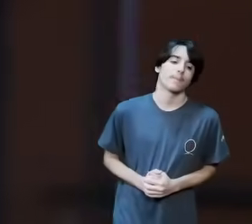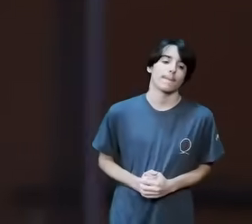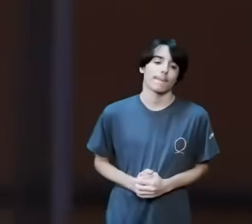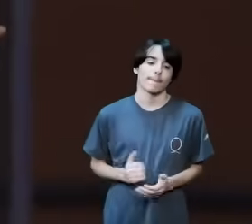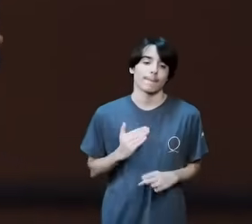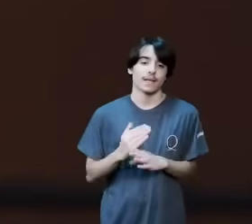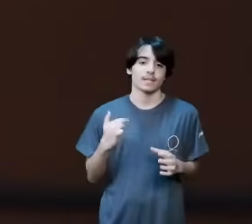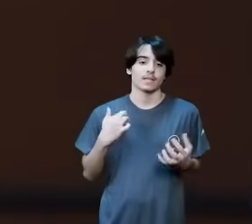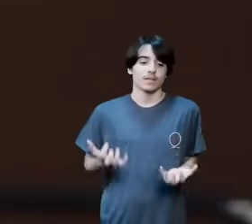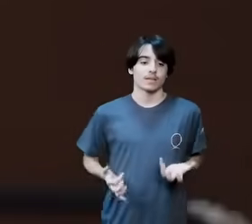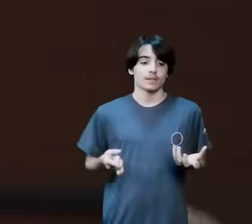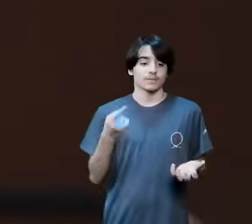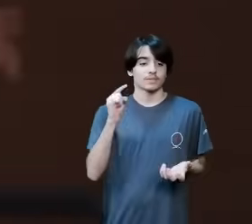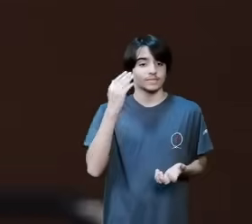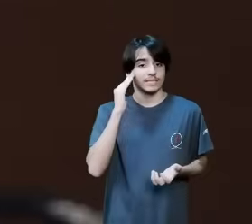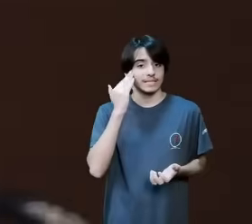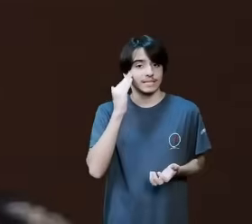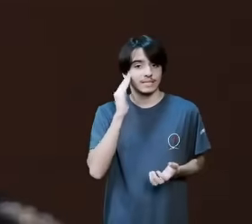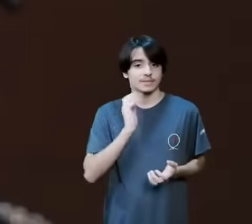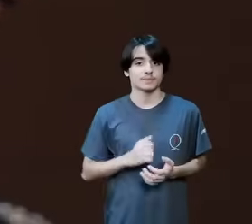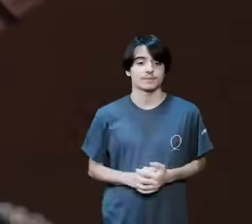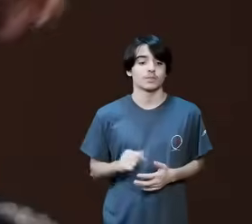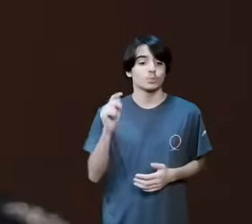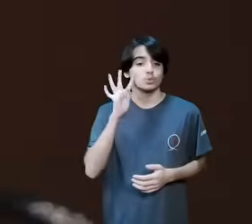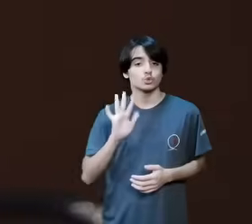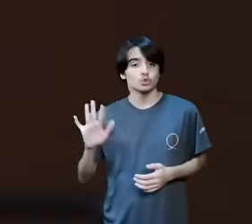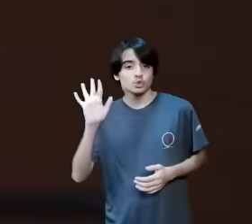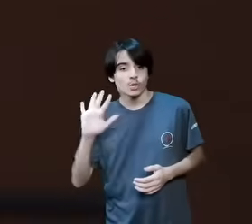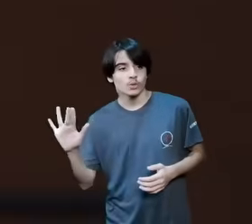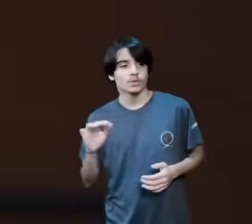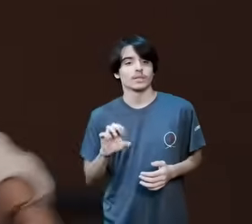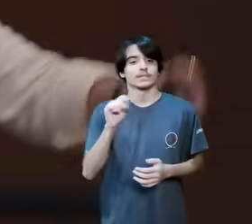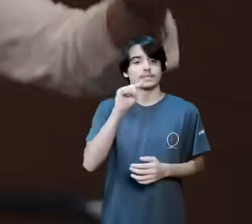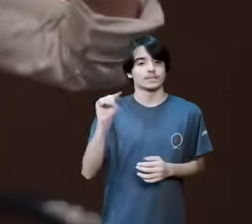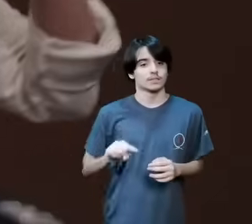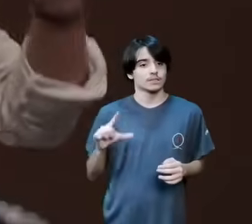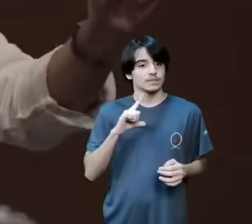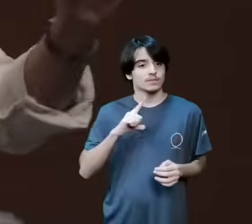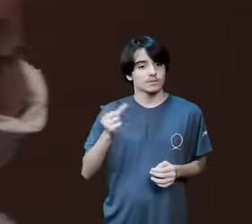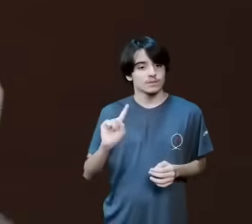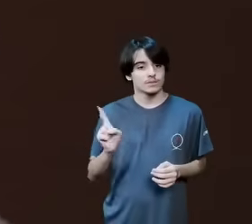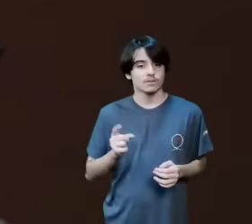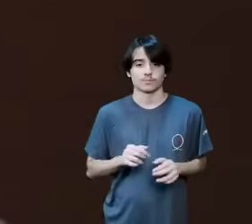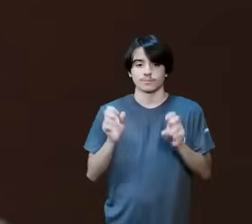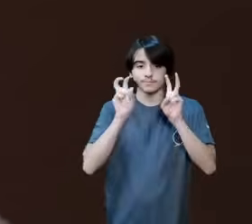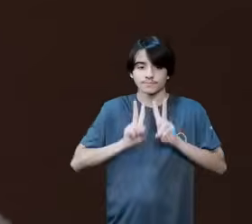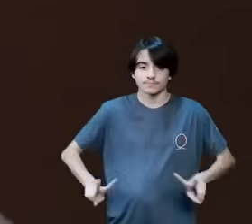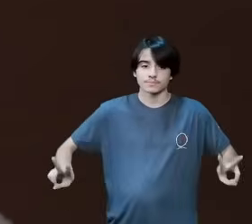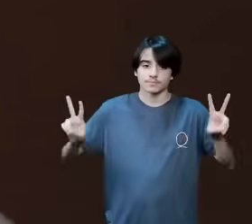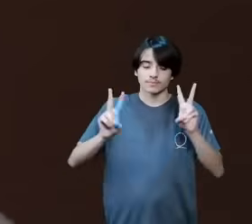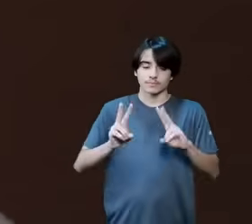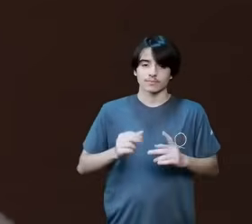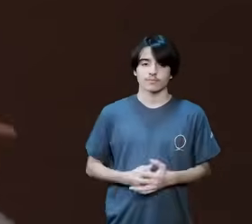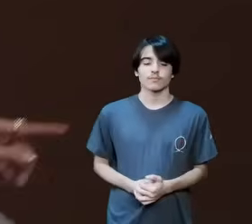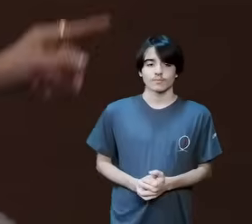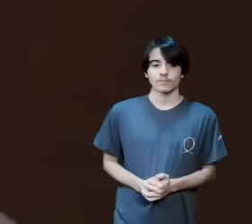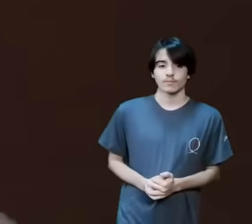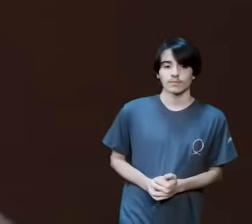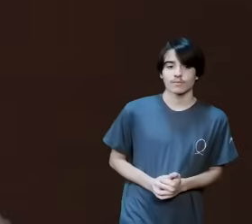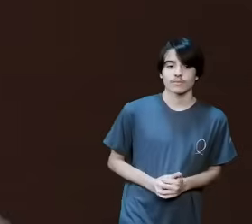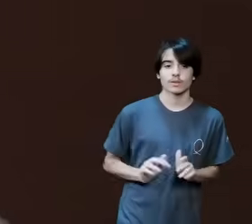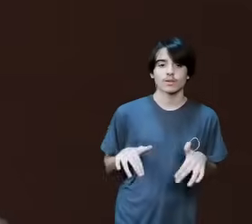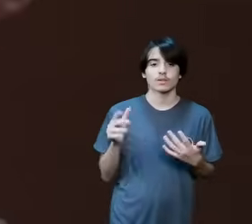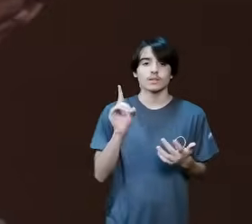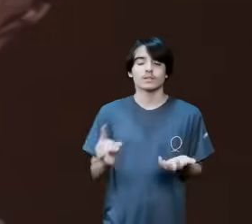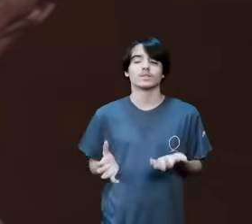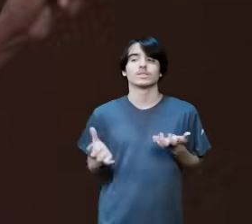Mas eu quero que você entenda, não foi um sonho que Ezequiel teve, foi uma visão. Quando Deus quer falar com